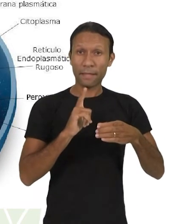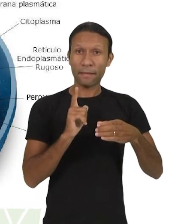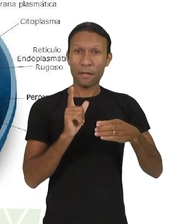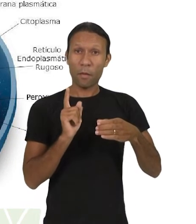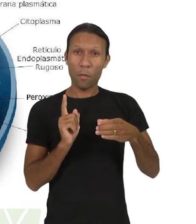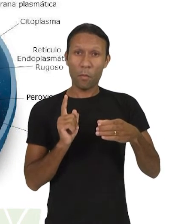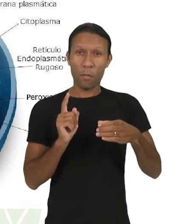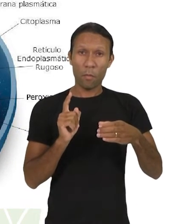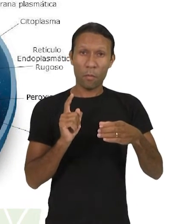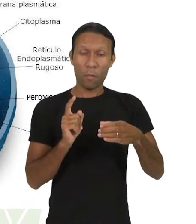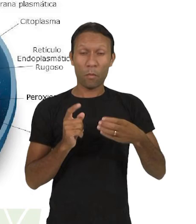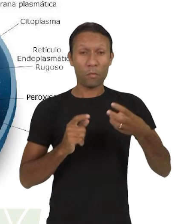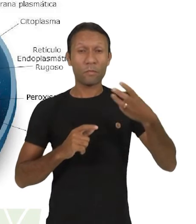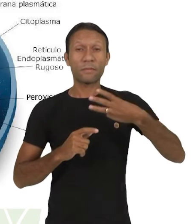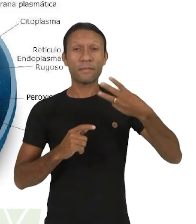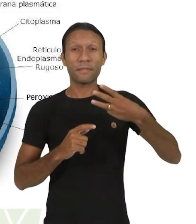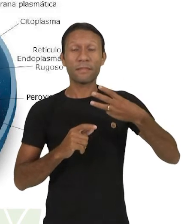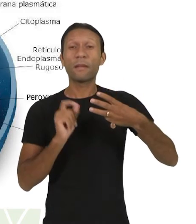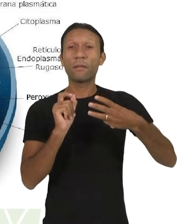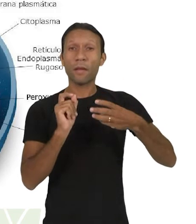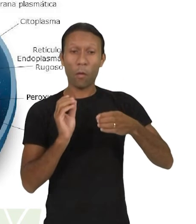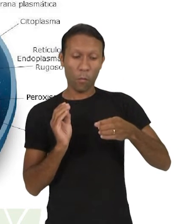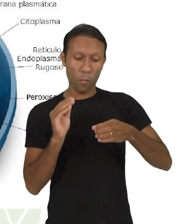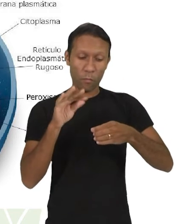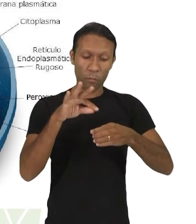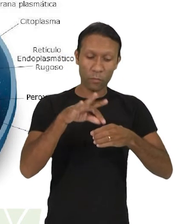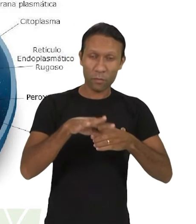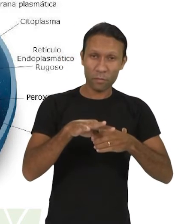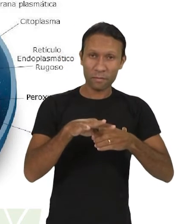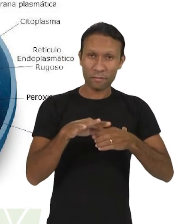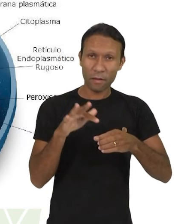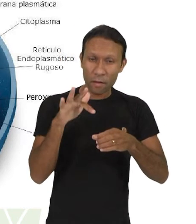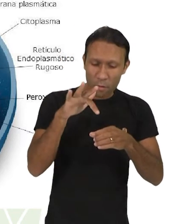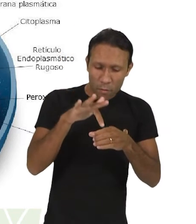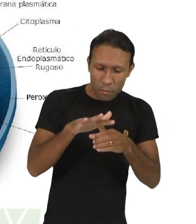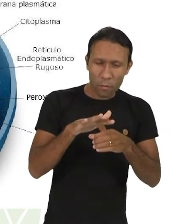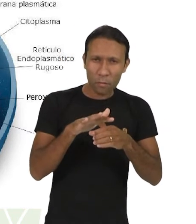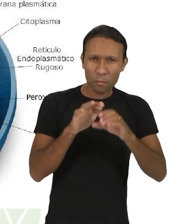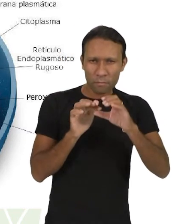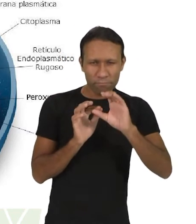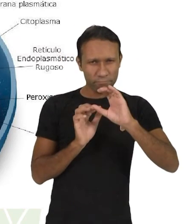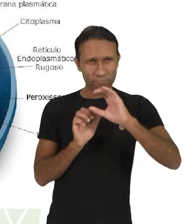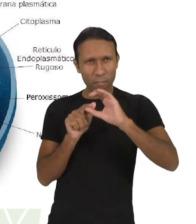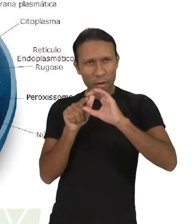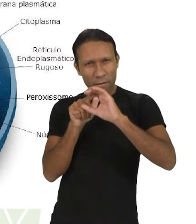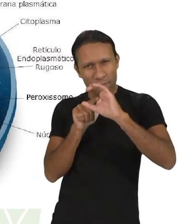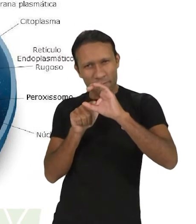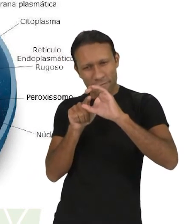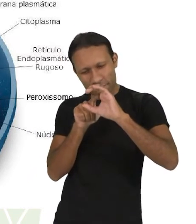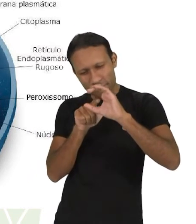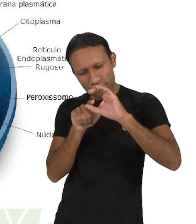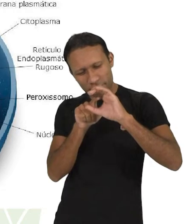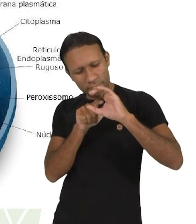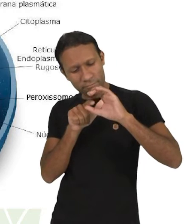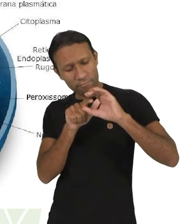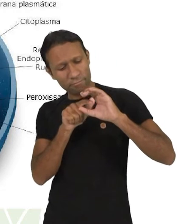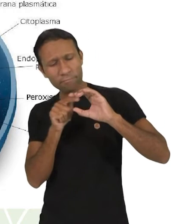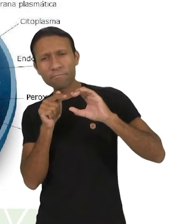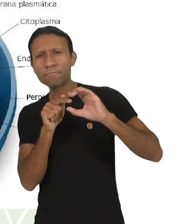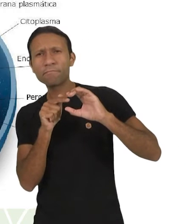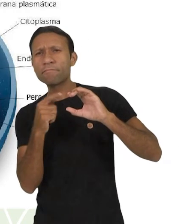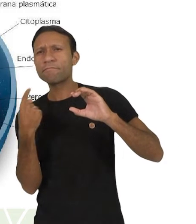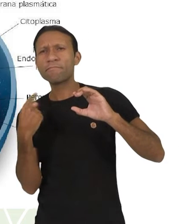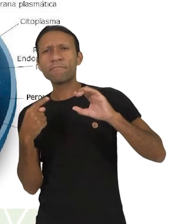e onde fica a terceira estrutura, que é o núcleo. Só que o núcleo está aí marcadinho de